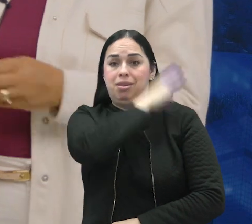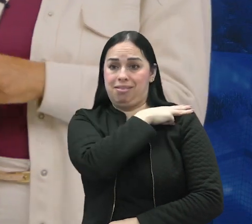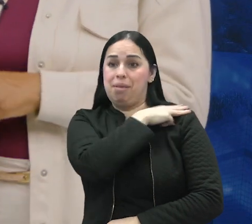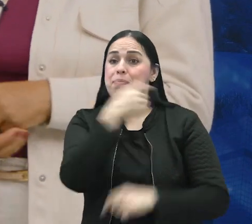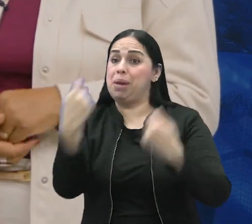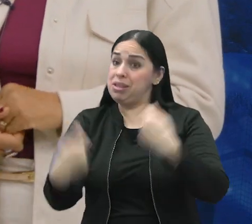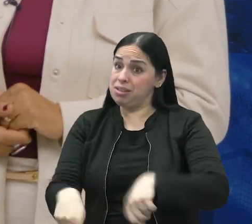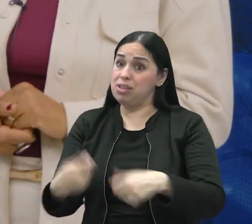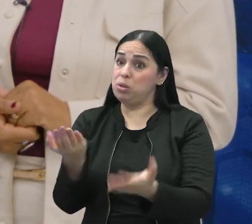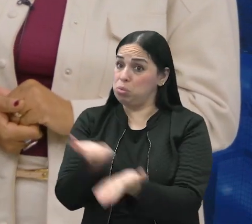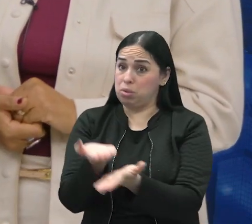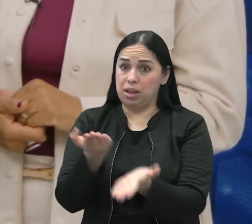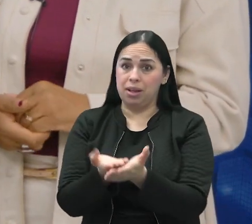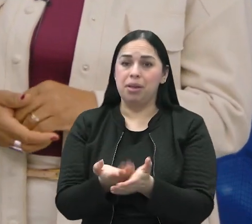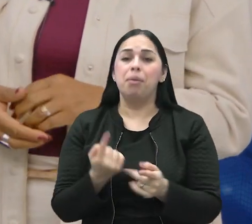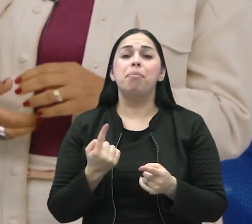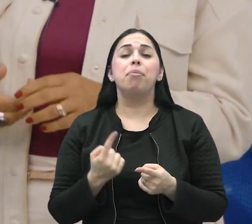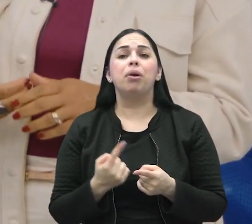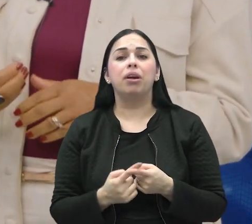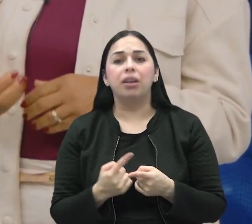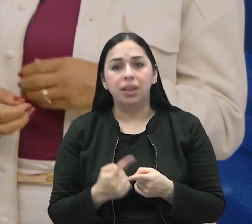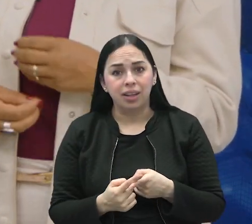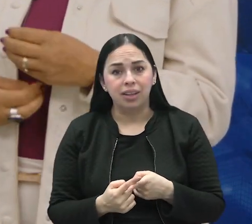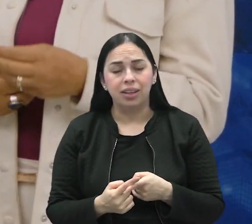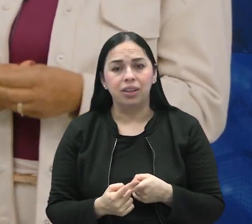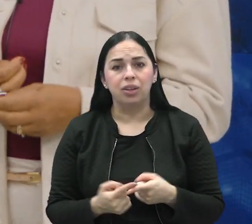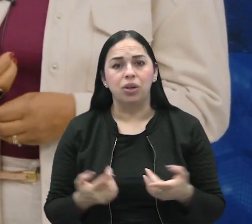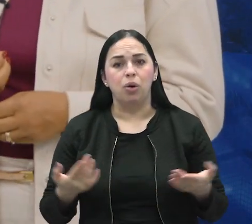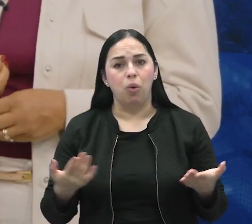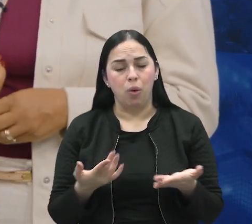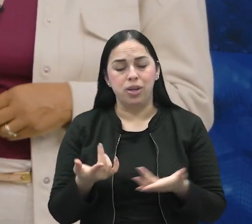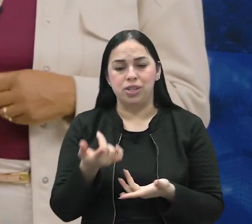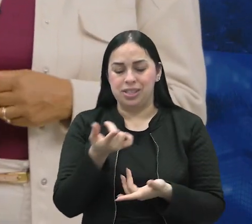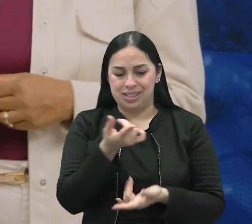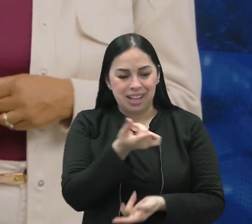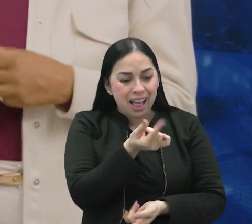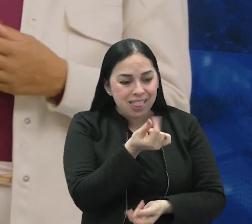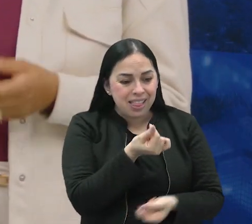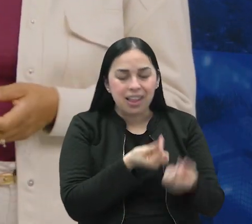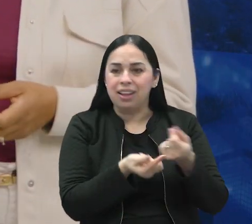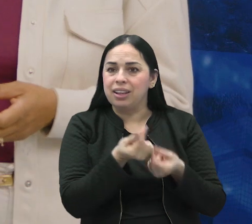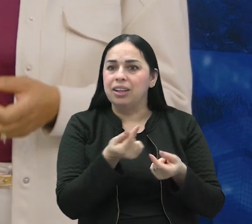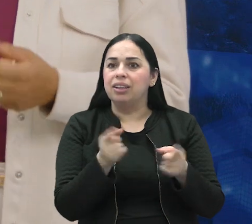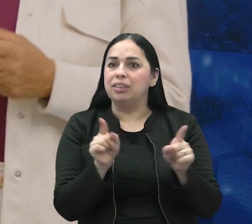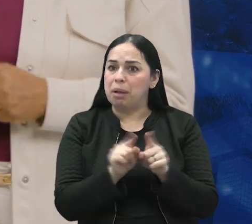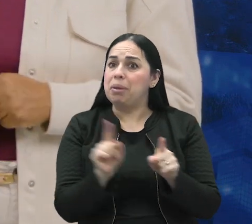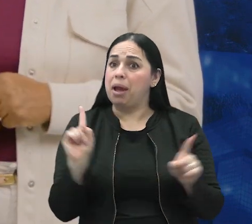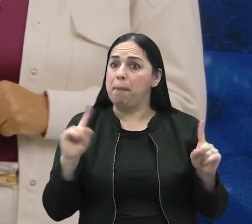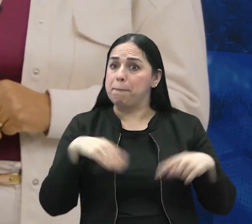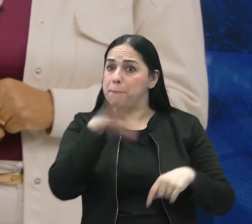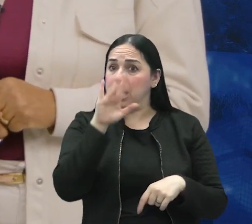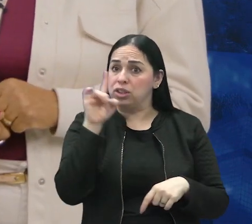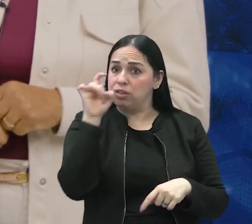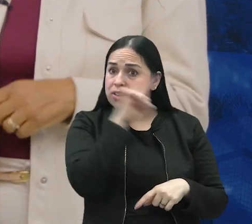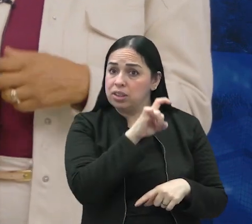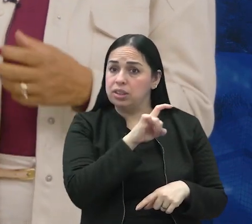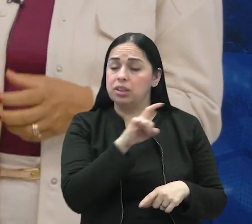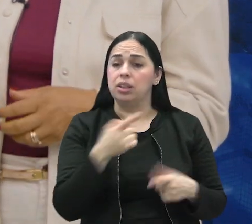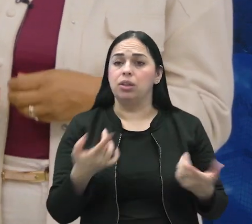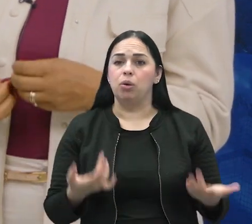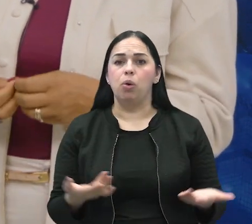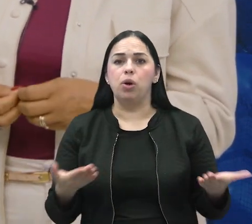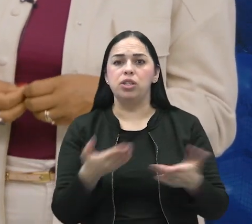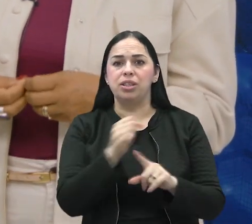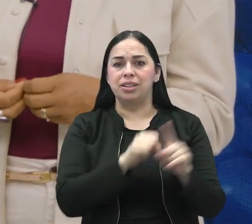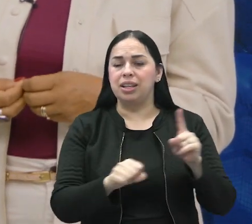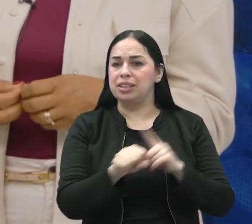até o terceiro ano do ensino médio. Por quê? Porque as atividades hoje econômicas, as funções, elas também são complexas, uma vez que a